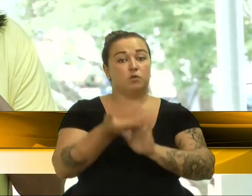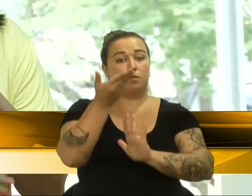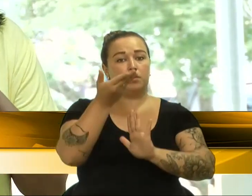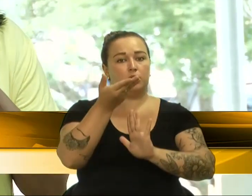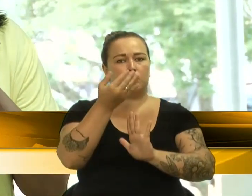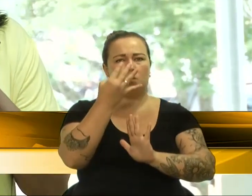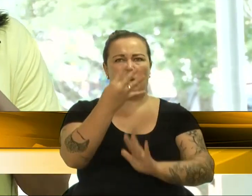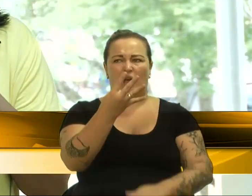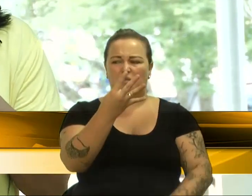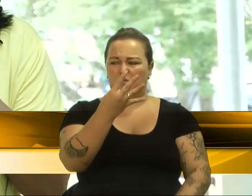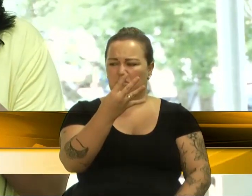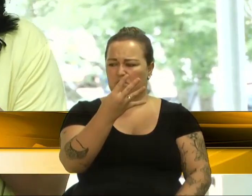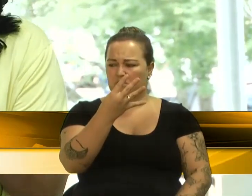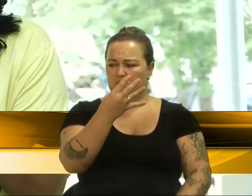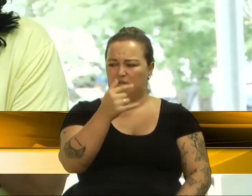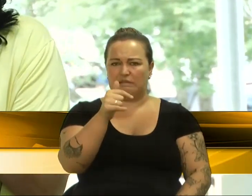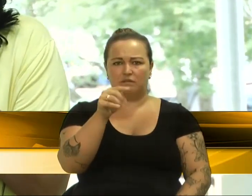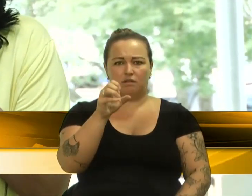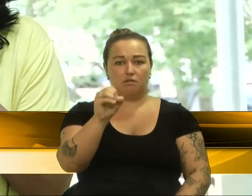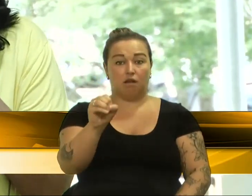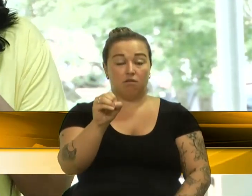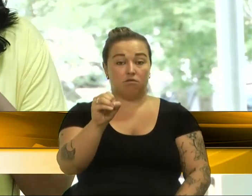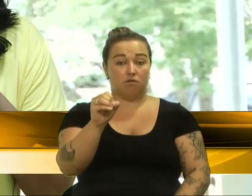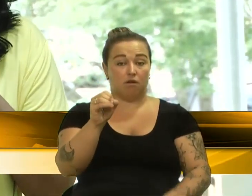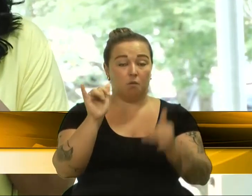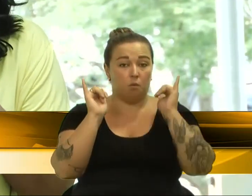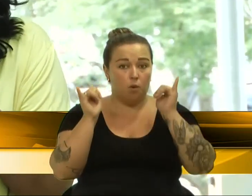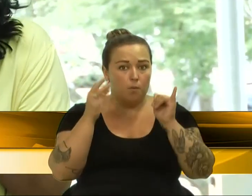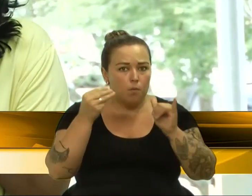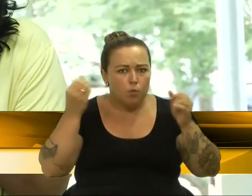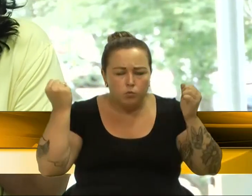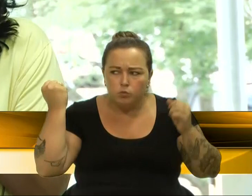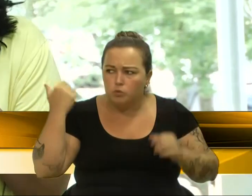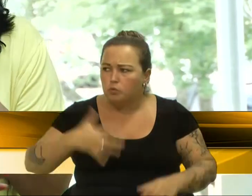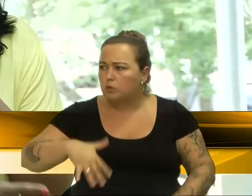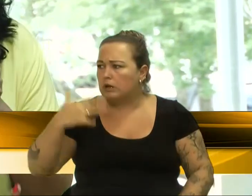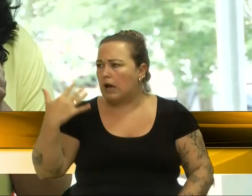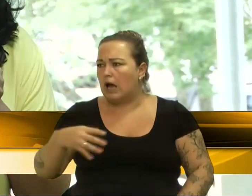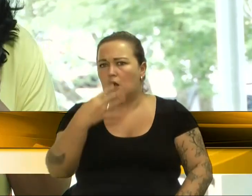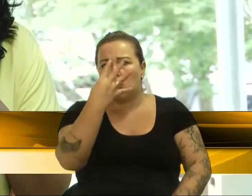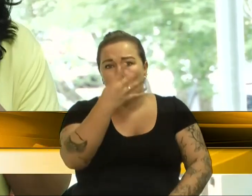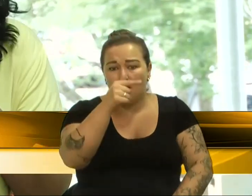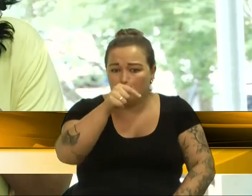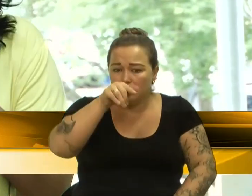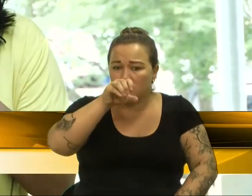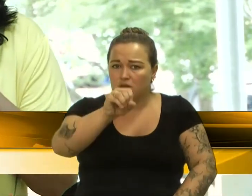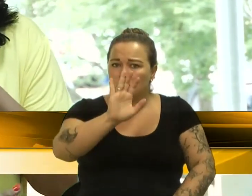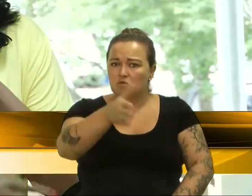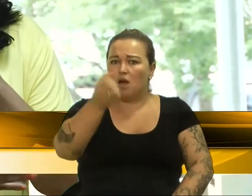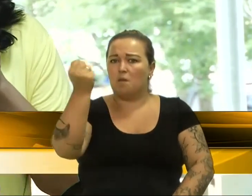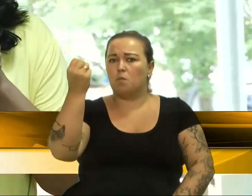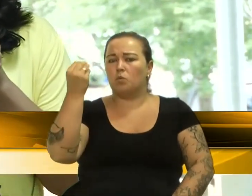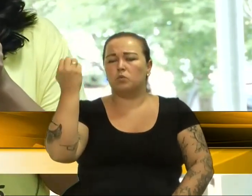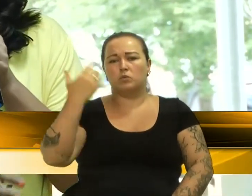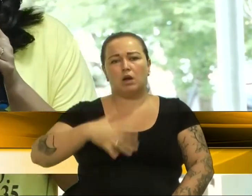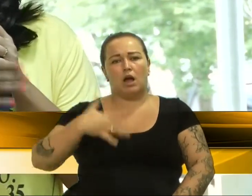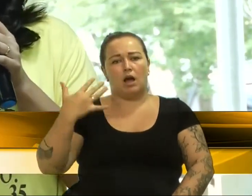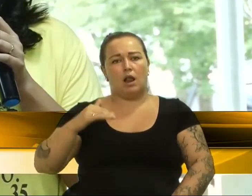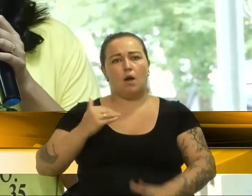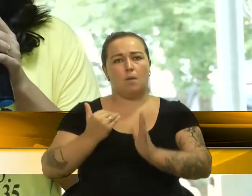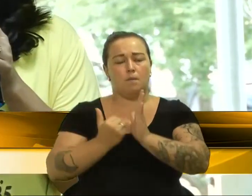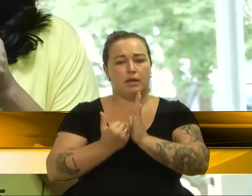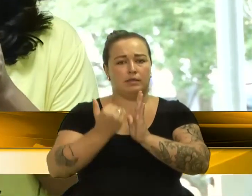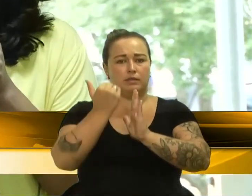R$ 4,70. É muito cara essa tarifa de ônibus, já é cara atualmente, aumentando a tarifa